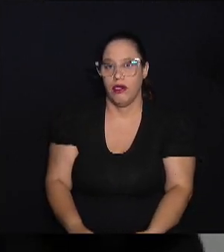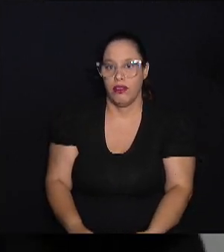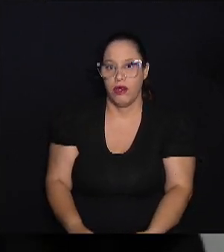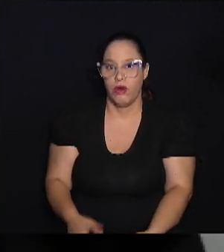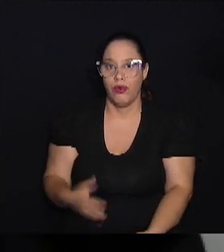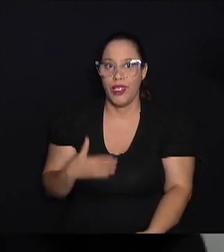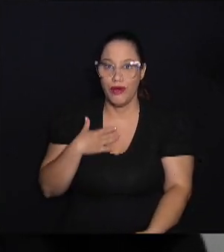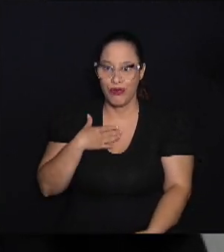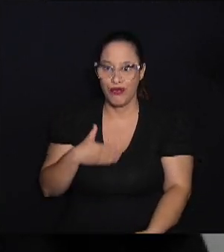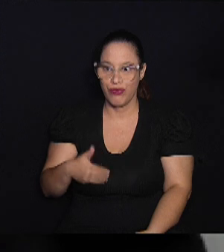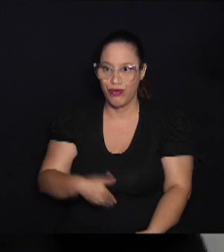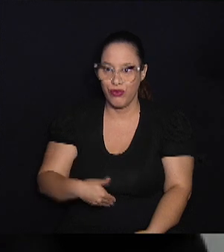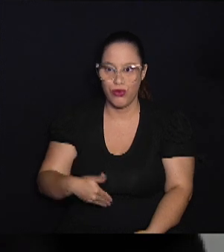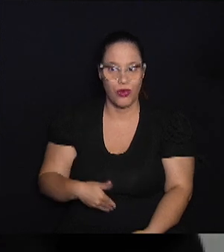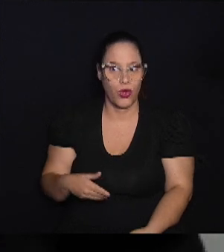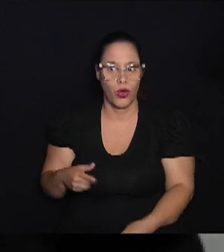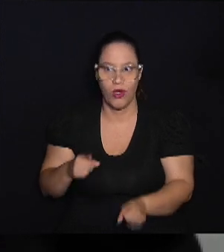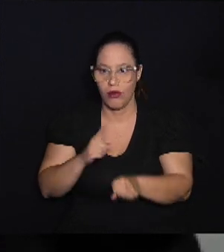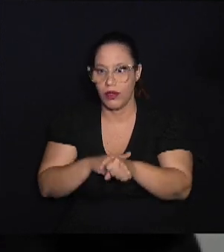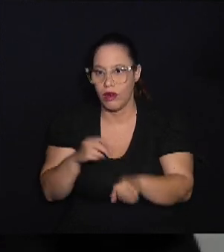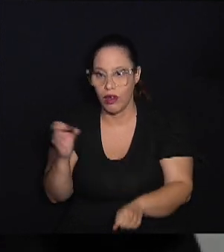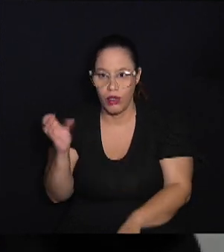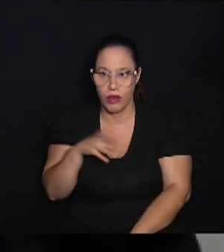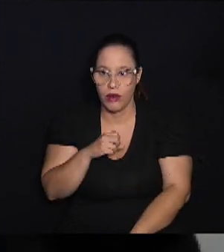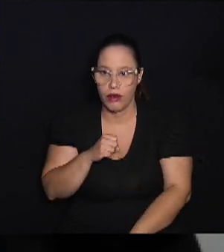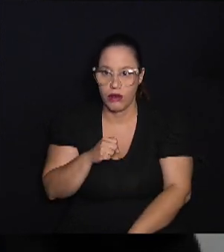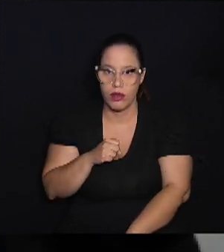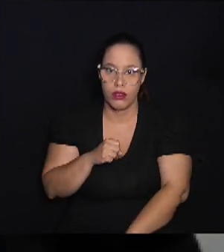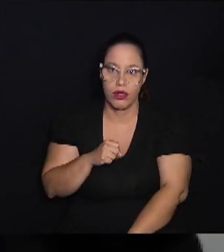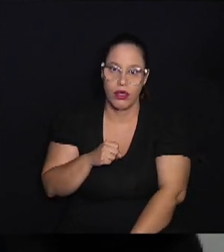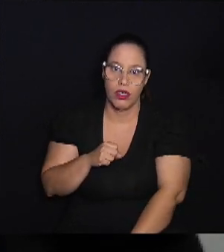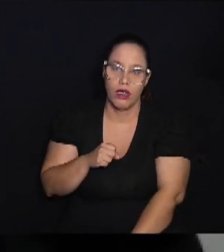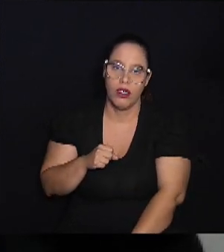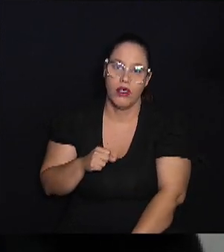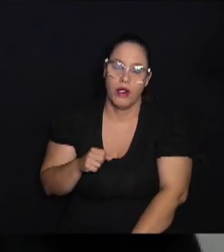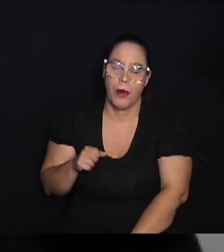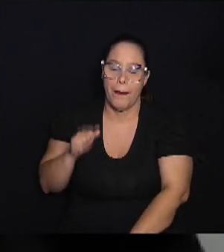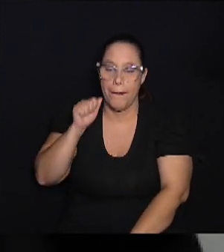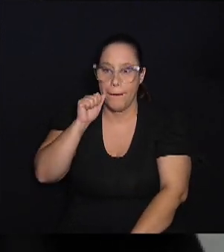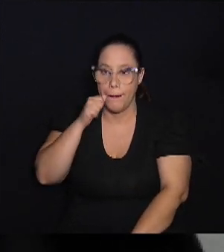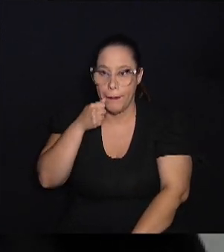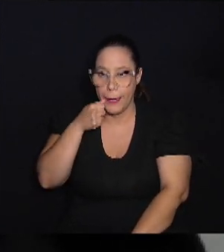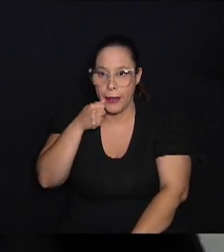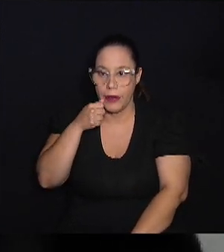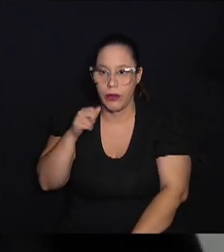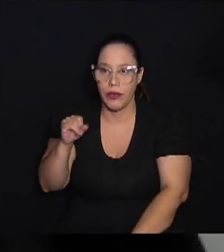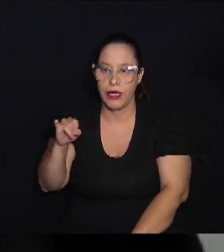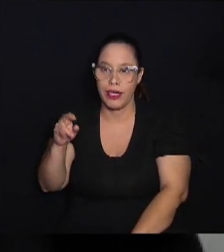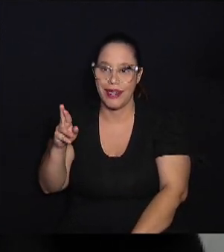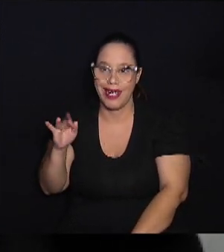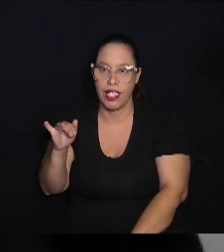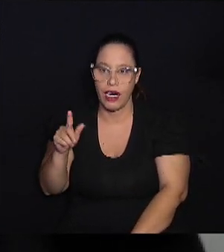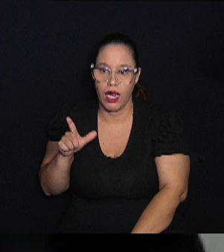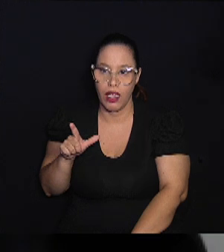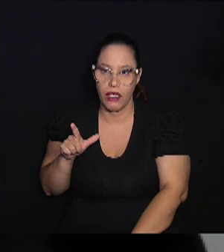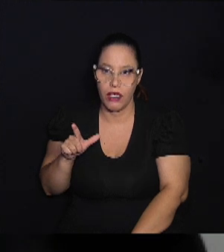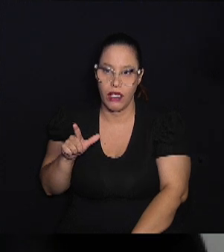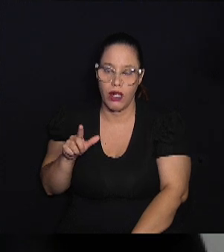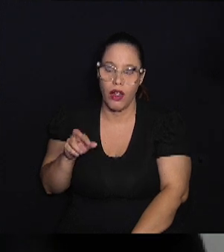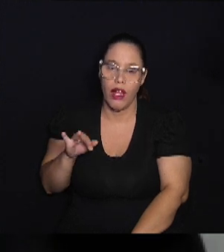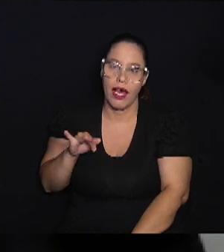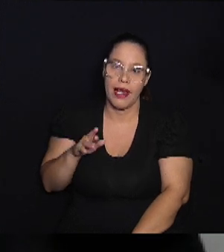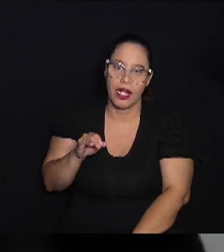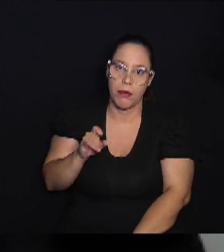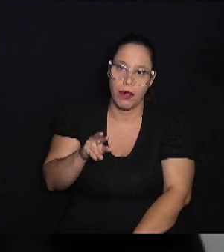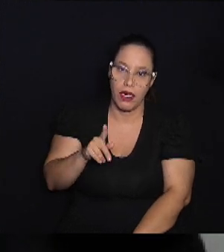Agora, você fez um omelete com cenoura, colocou uma fatia de pão integral, e de repente põe um espinafre junto, você tem